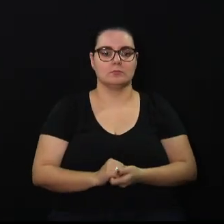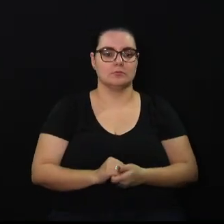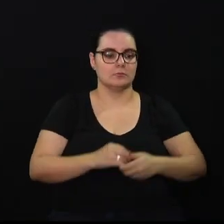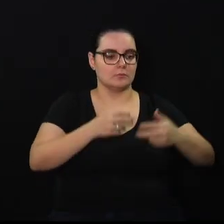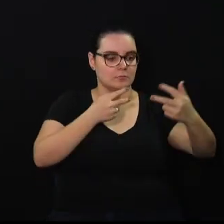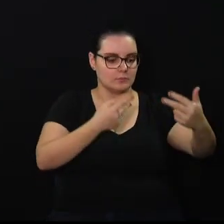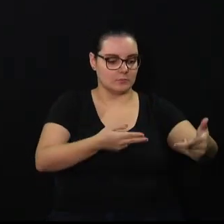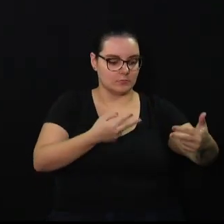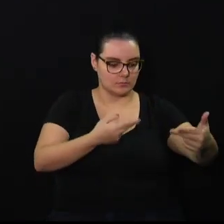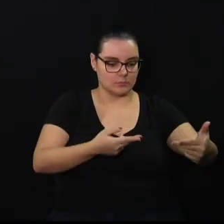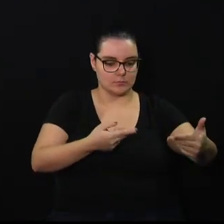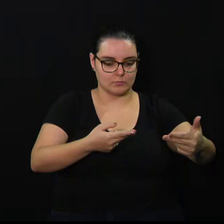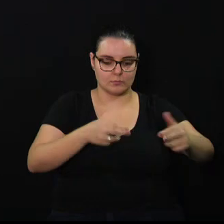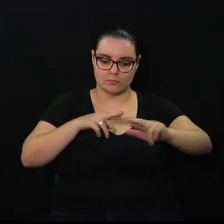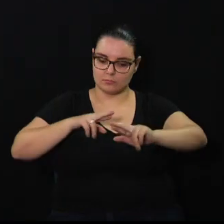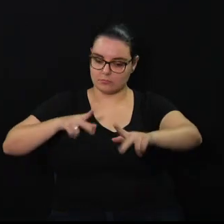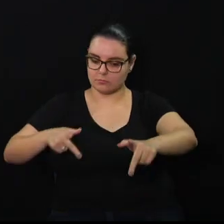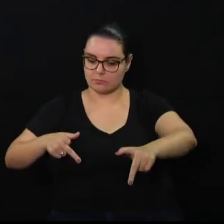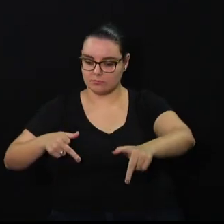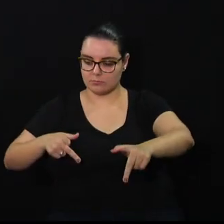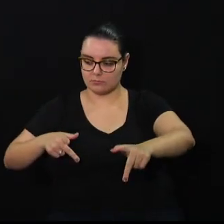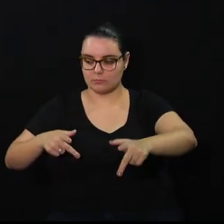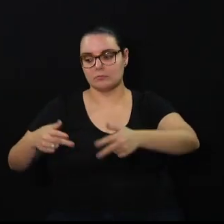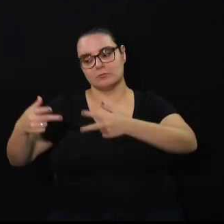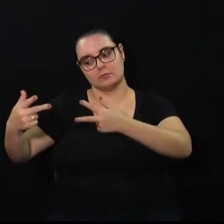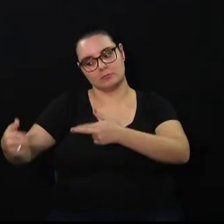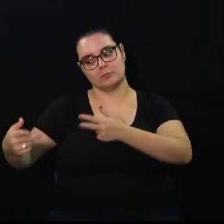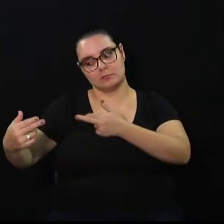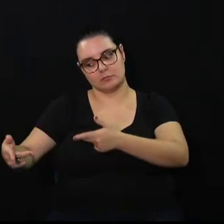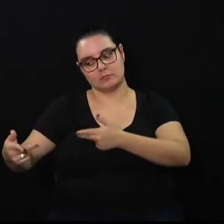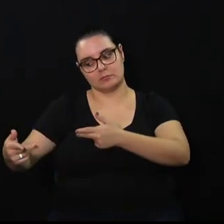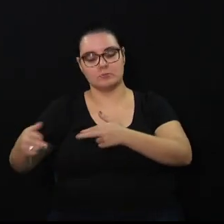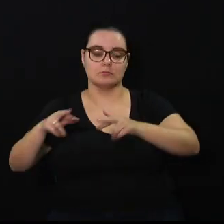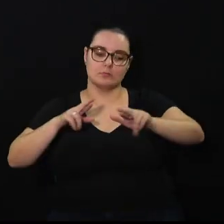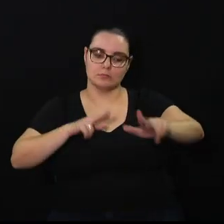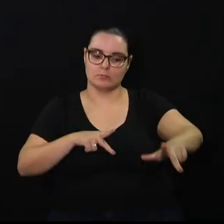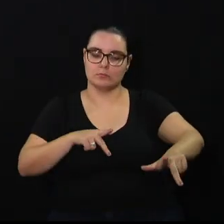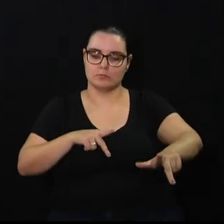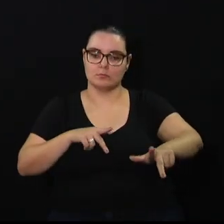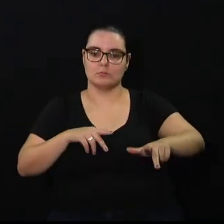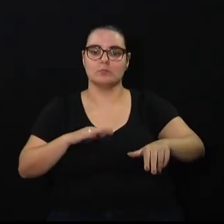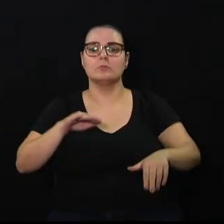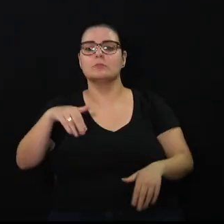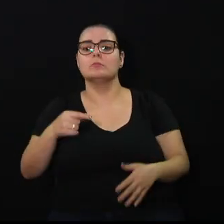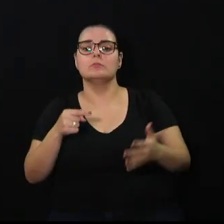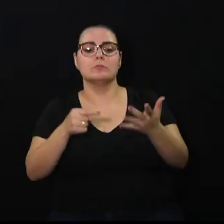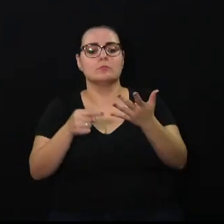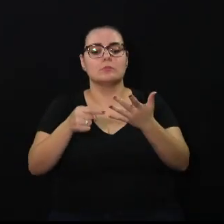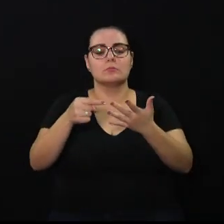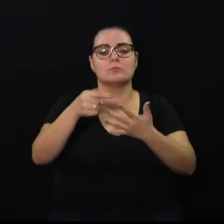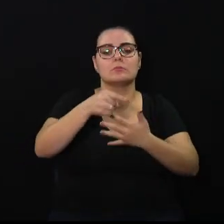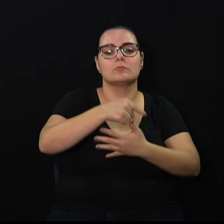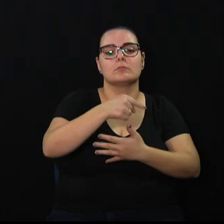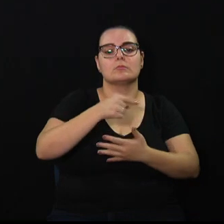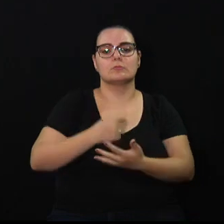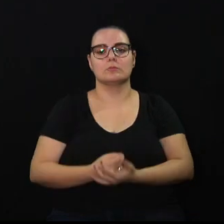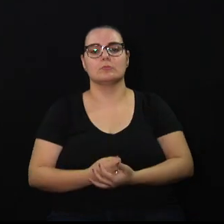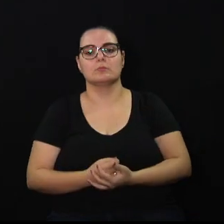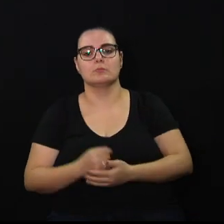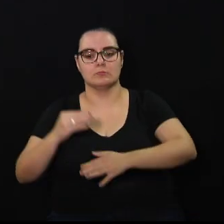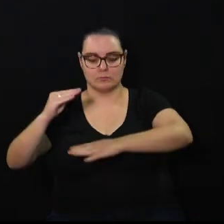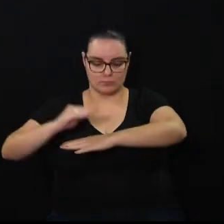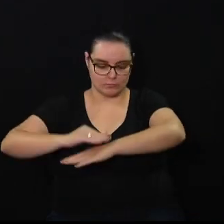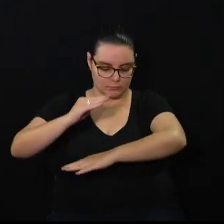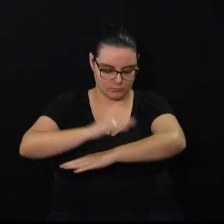que o que se difere de que né qual é a categoria que o o sapo o